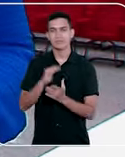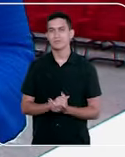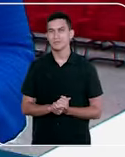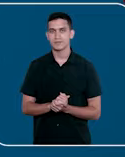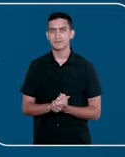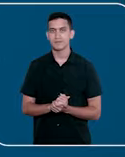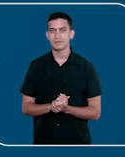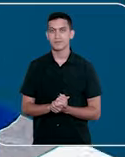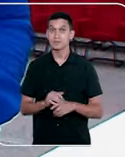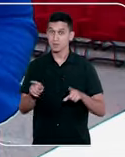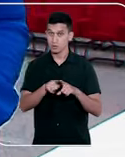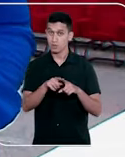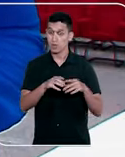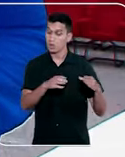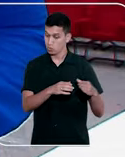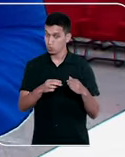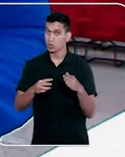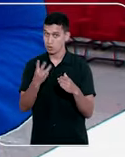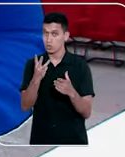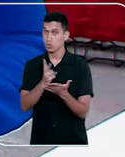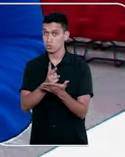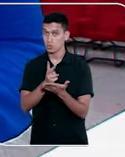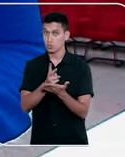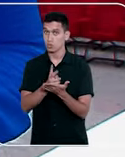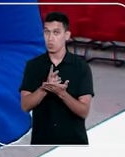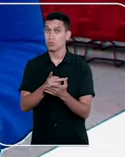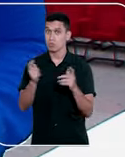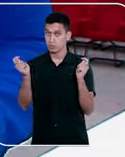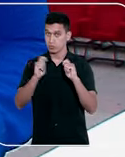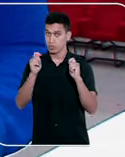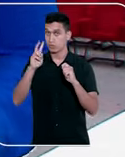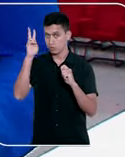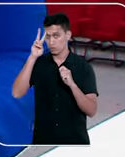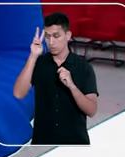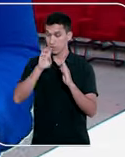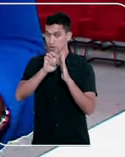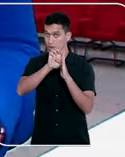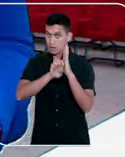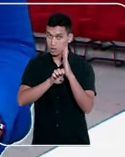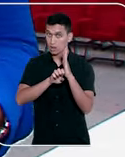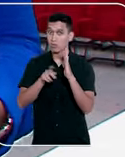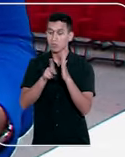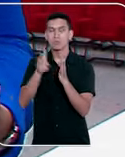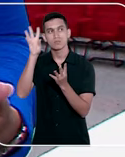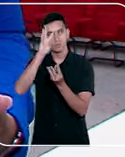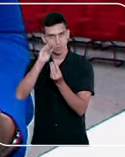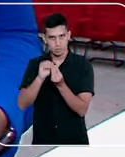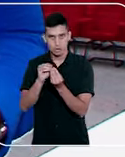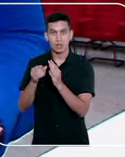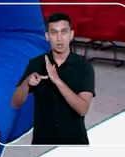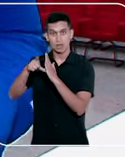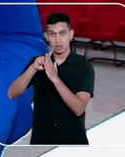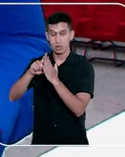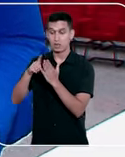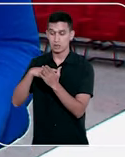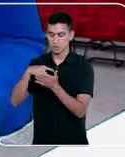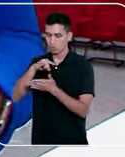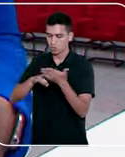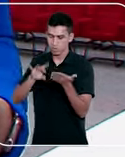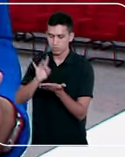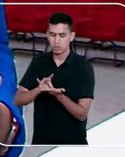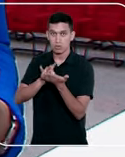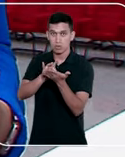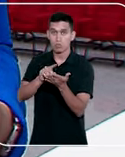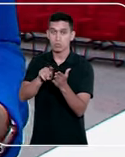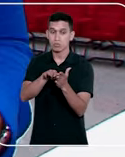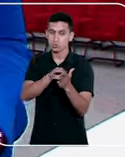recebimentos. E a terceira turma também considerou válida a citação por edital ao concluir que a prévia expedição de ofício